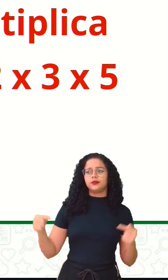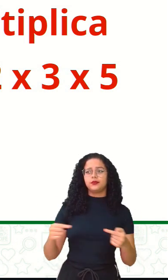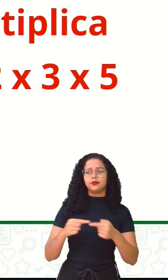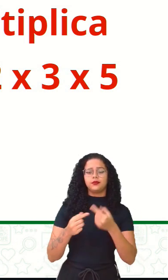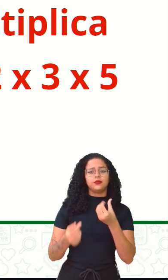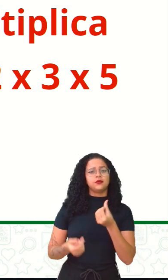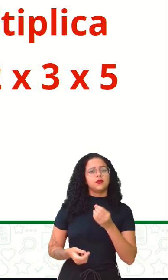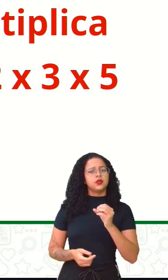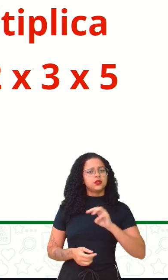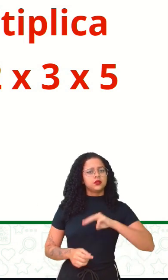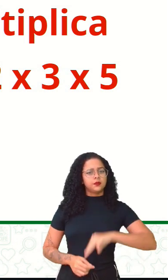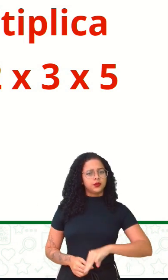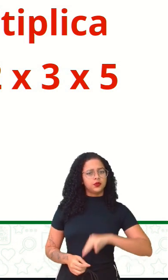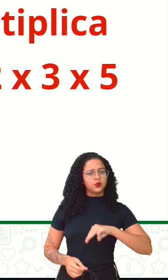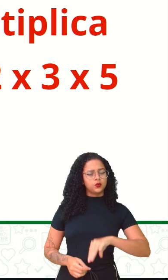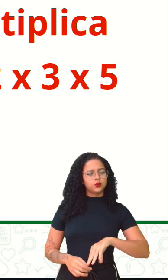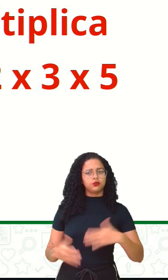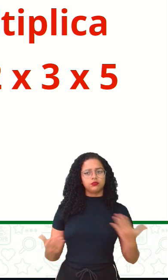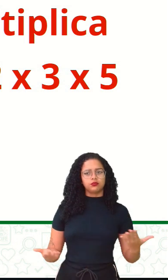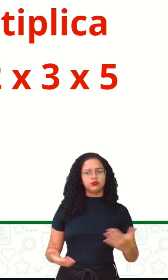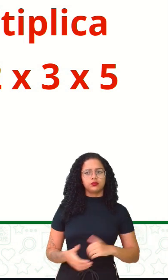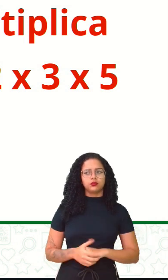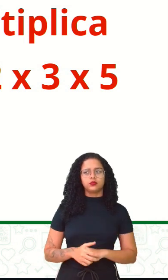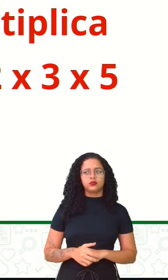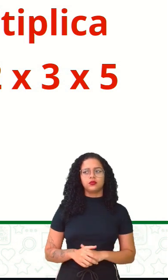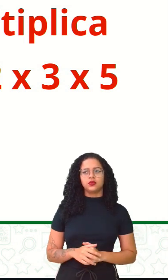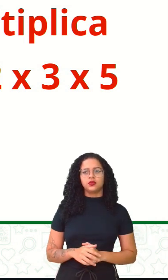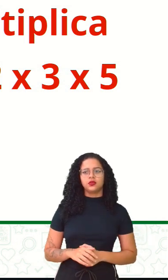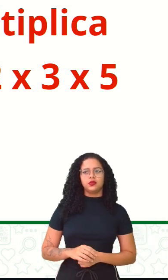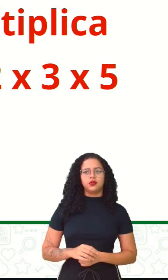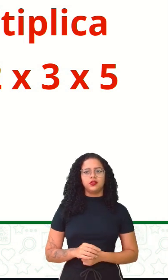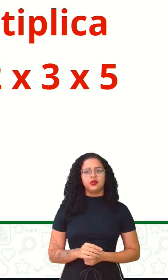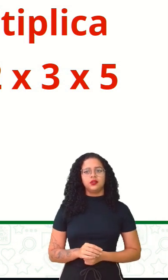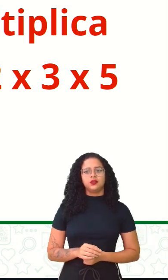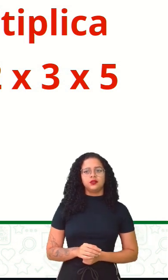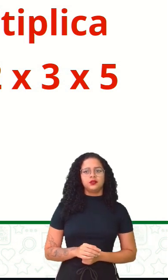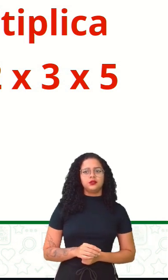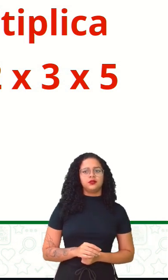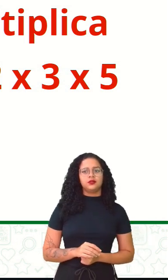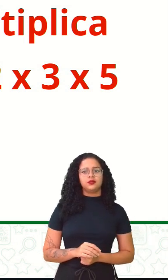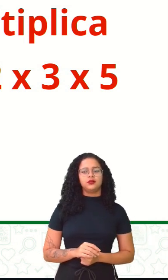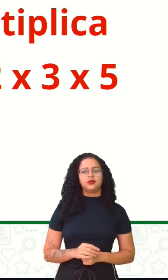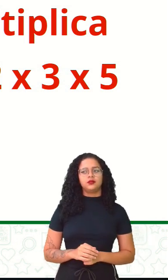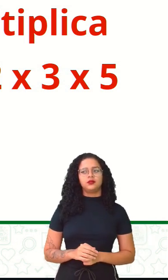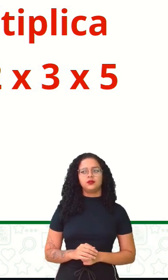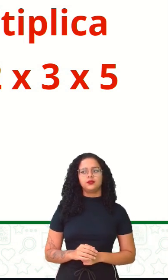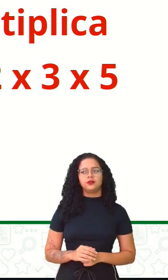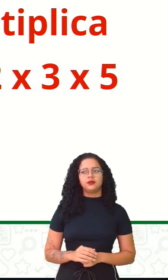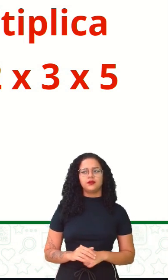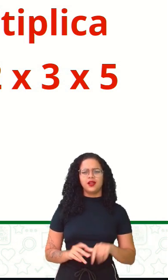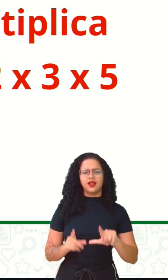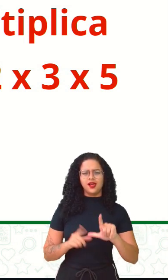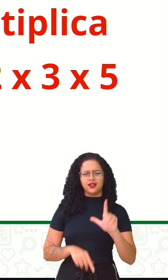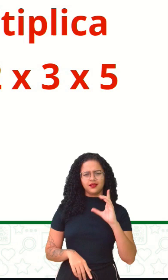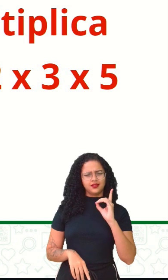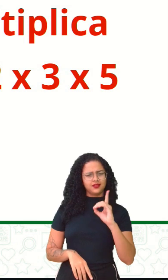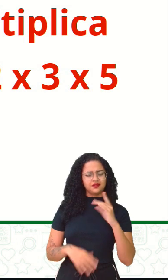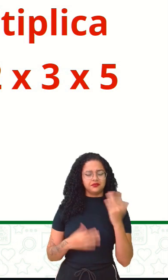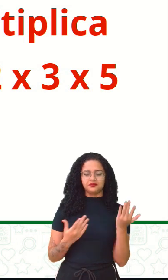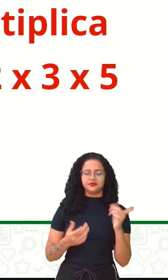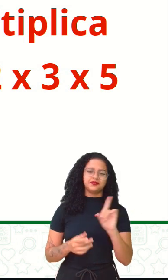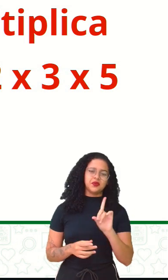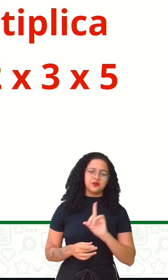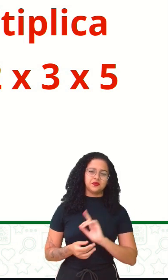60 minutos? Será que é a letra A? Não, né? Nem a letra B. E a letra D? Será?